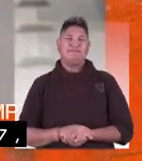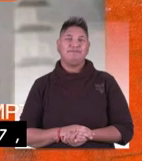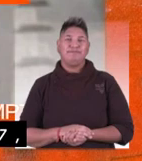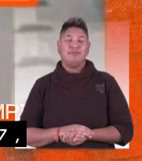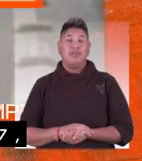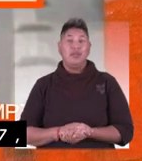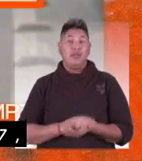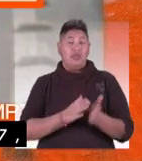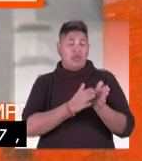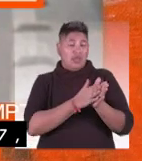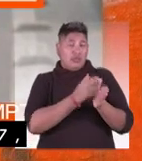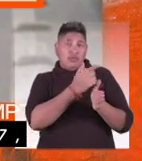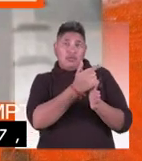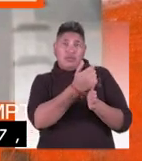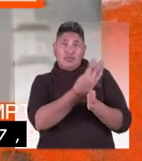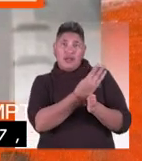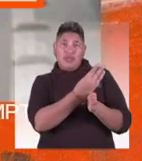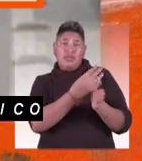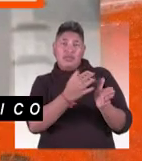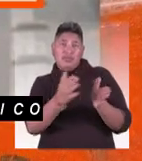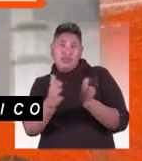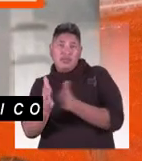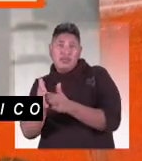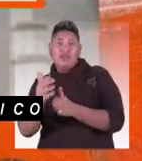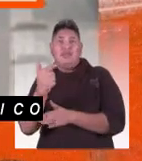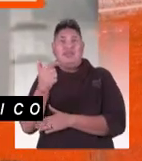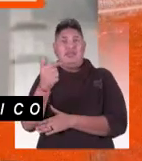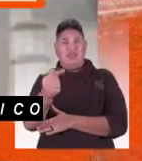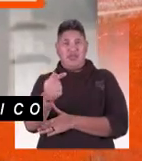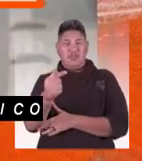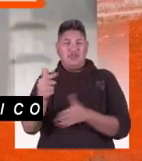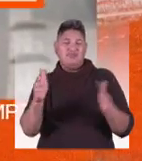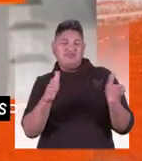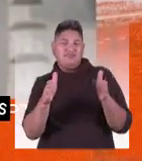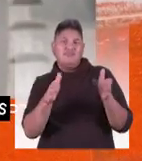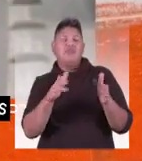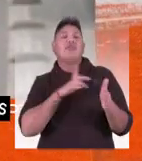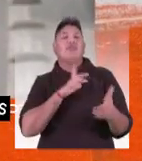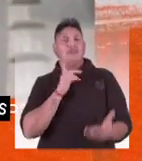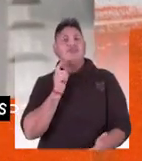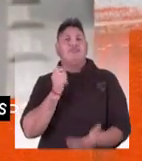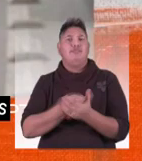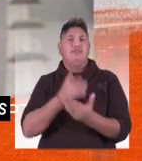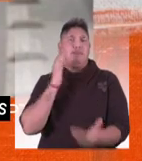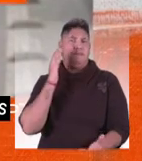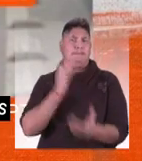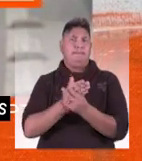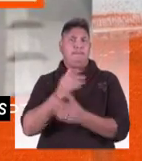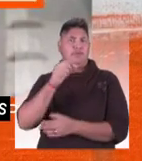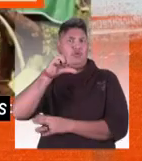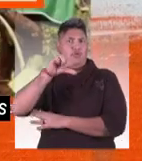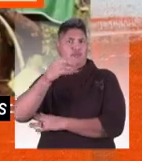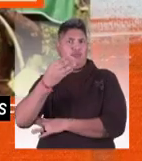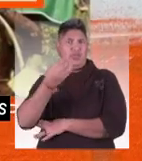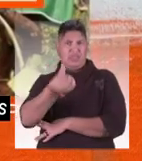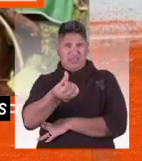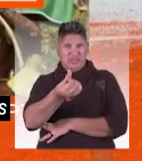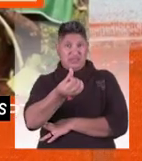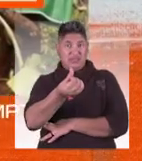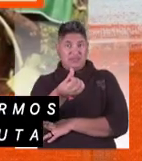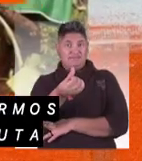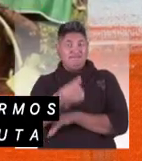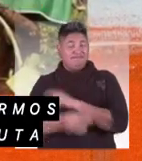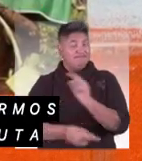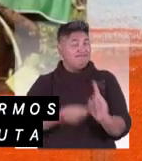Entre 2013 e 2017, o Ministério Público do Trabalho ajuizou 946 ações na Justiça